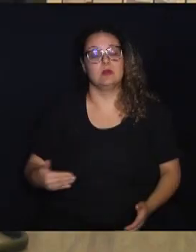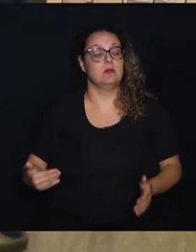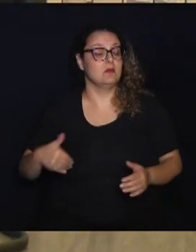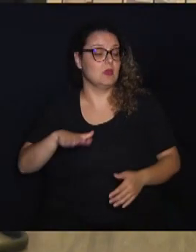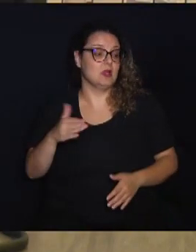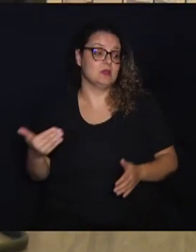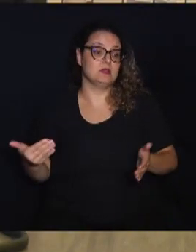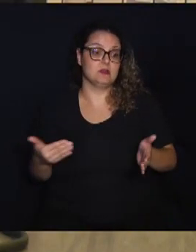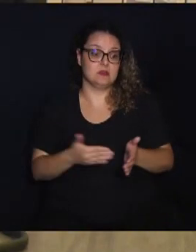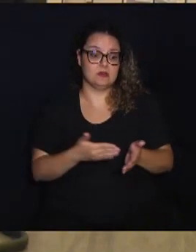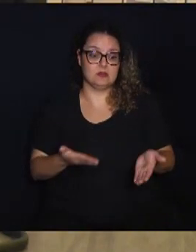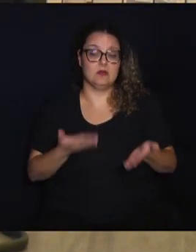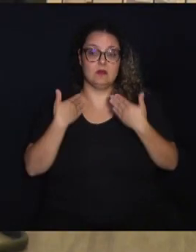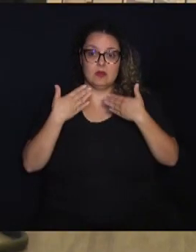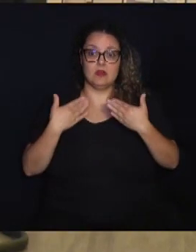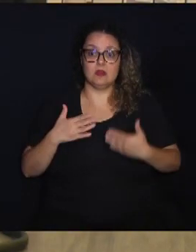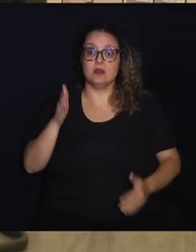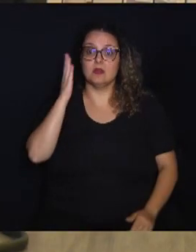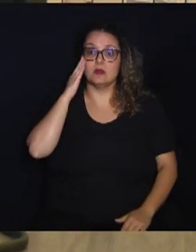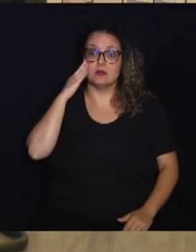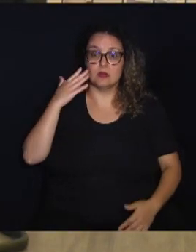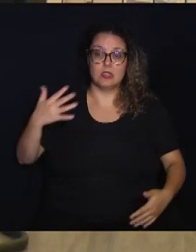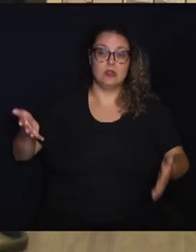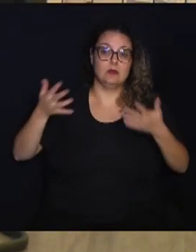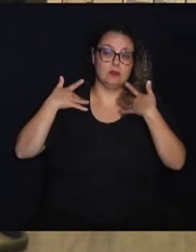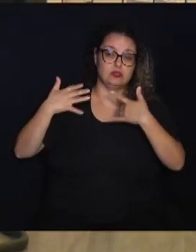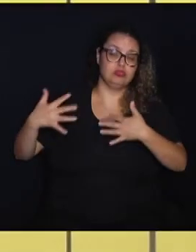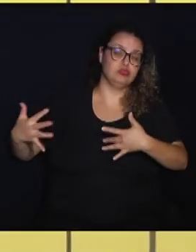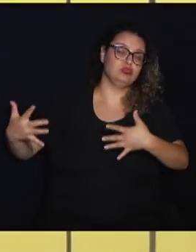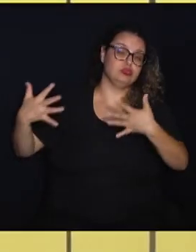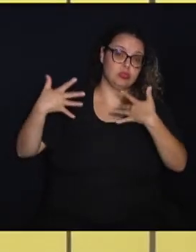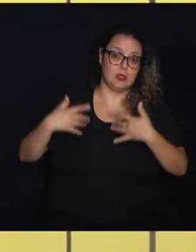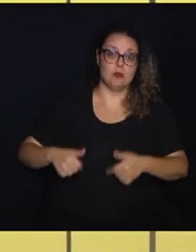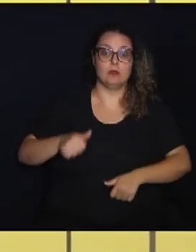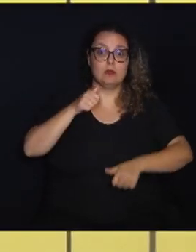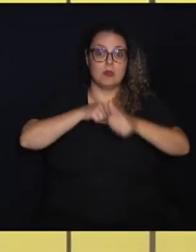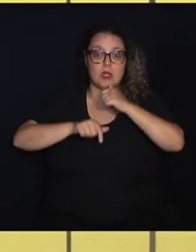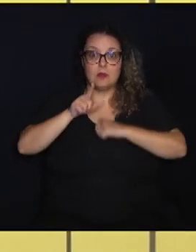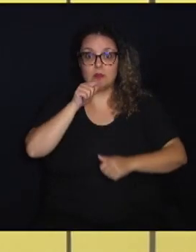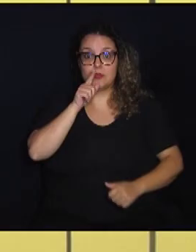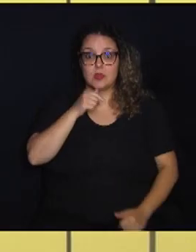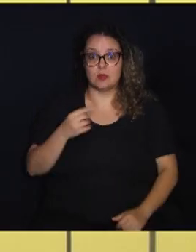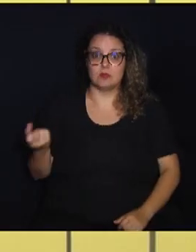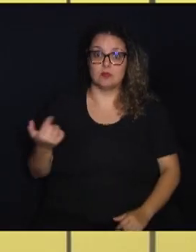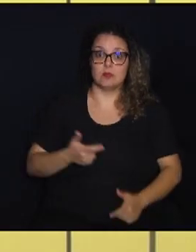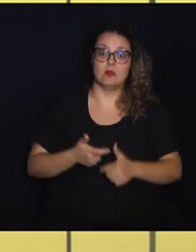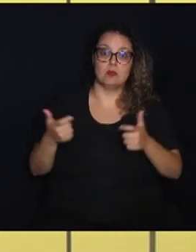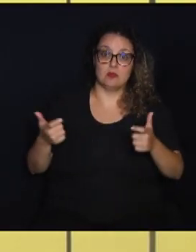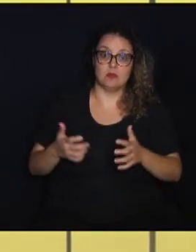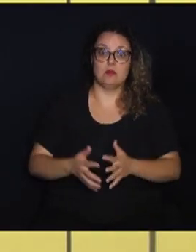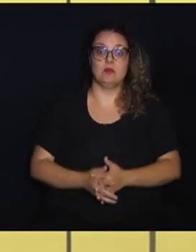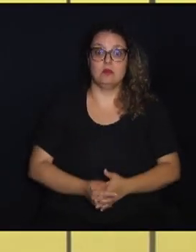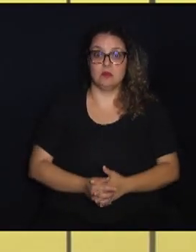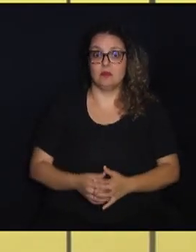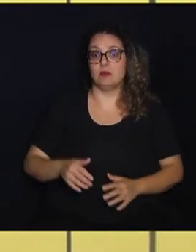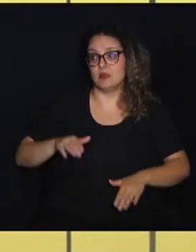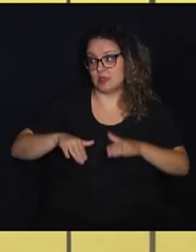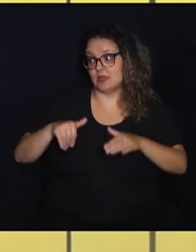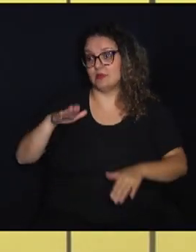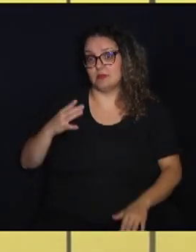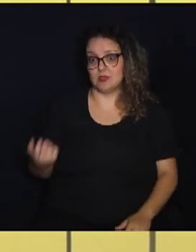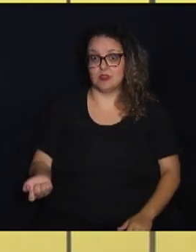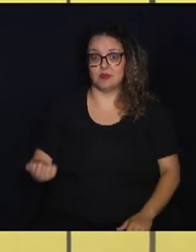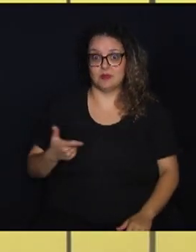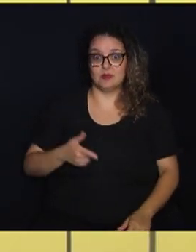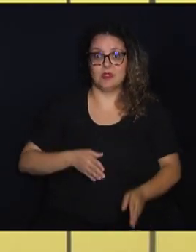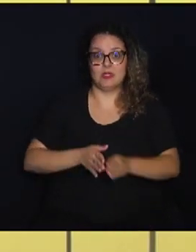a gente já sabe que provavelmente vem um calor excessivo, a gente precisa tomar uma quantidade de água assim, até além às vezes quase do recomendado,